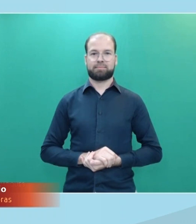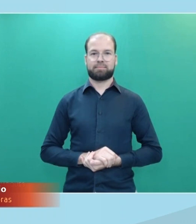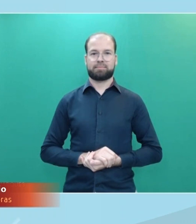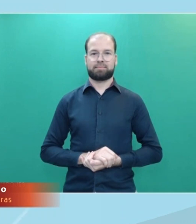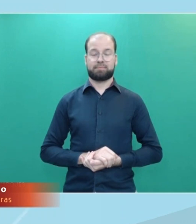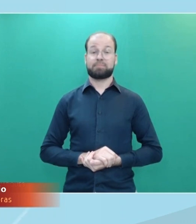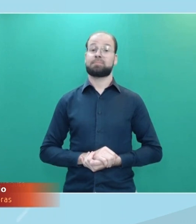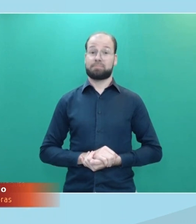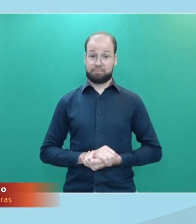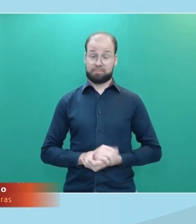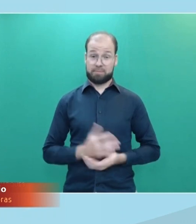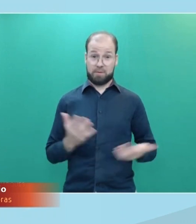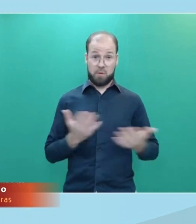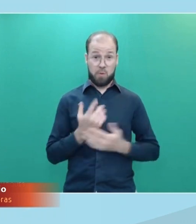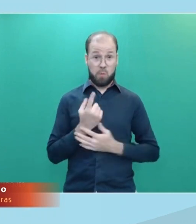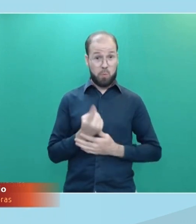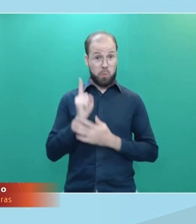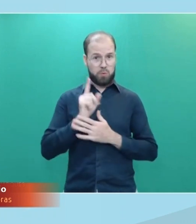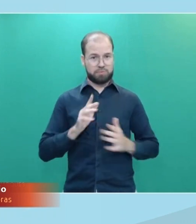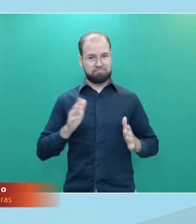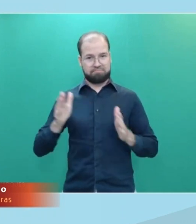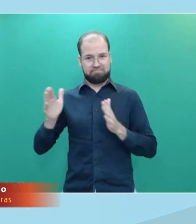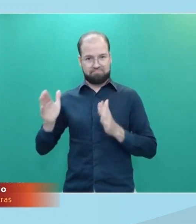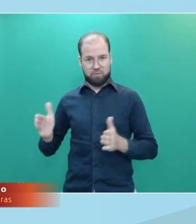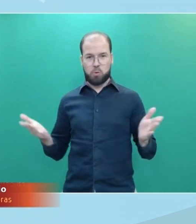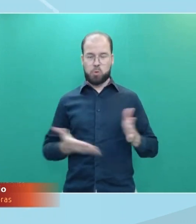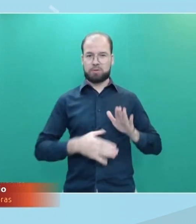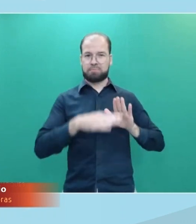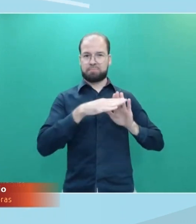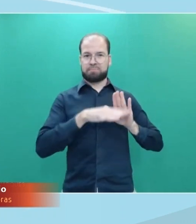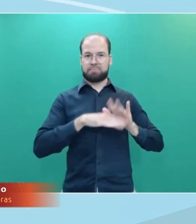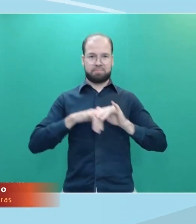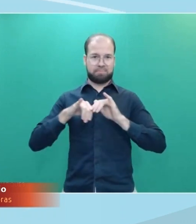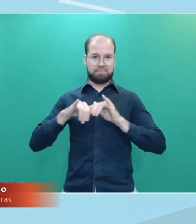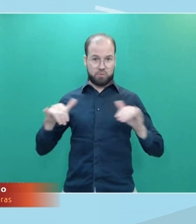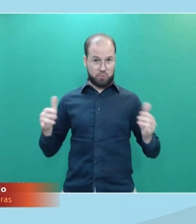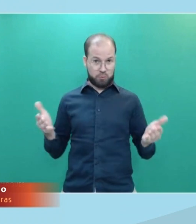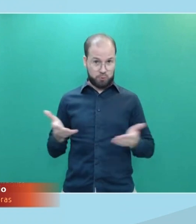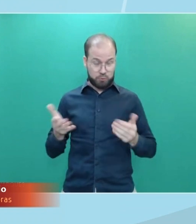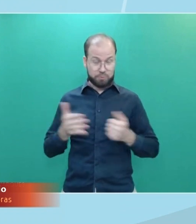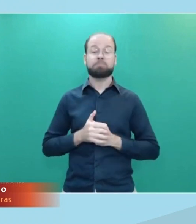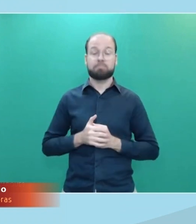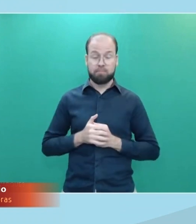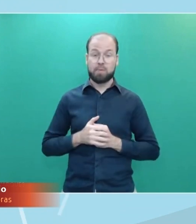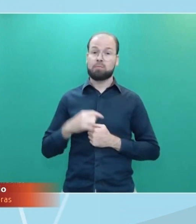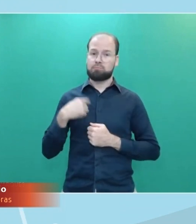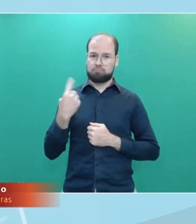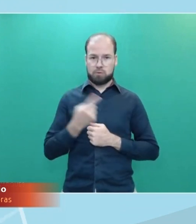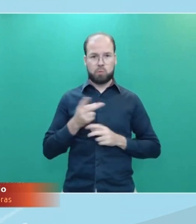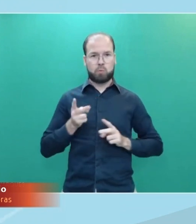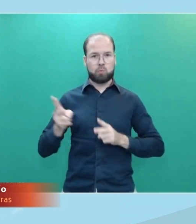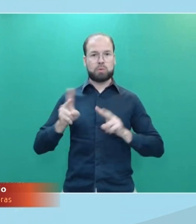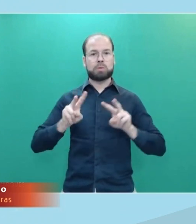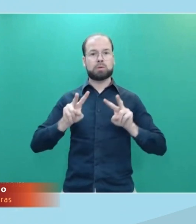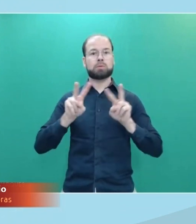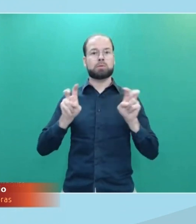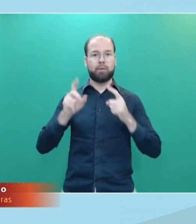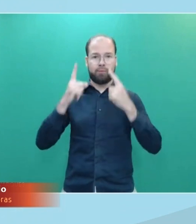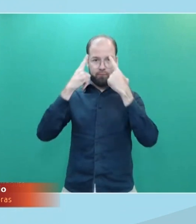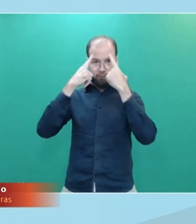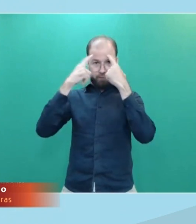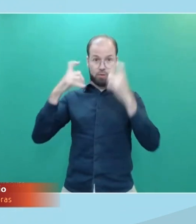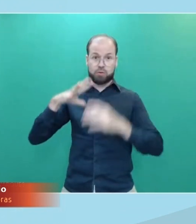Esse é o último bloco do nosso programa de hoje e eu ainda falo um pouco mais sobre violência nas escolas, uma medida para